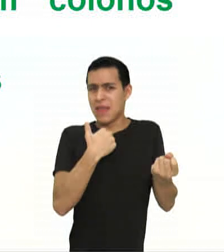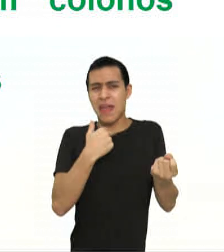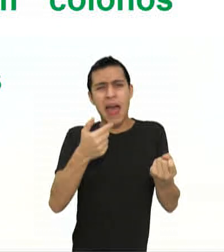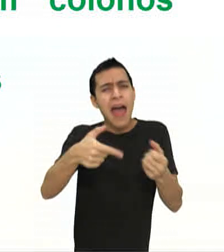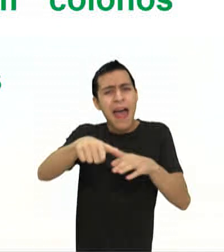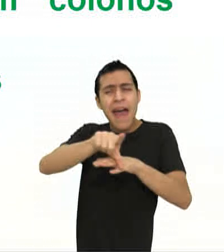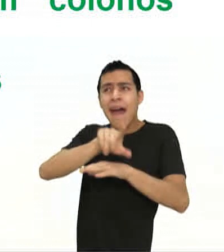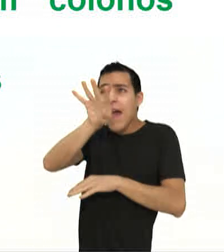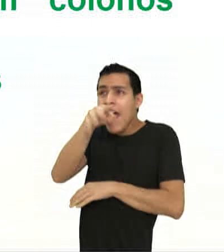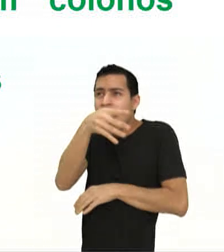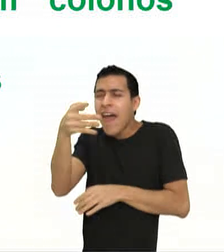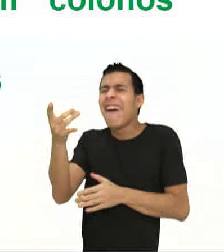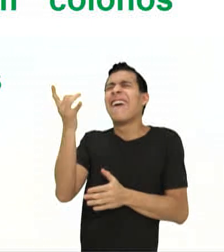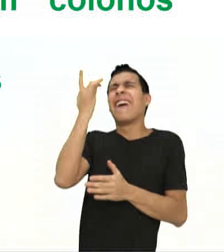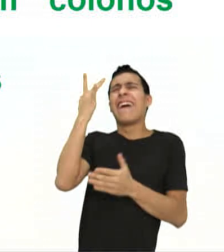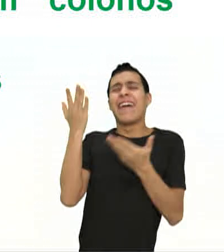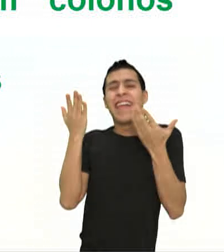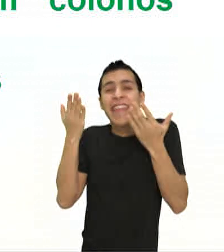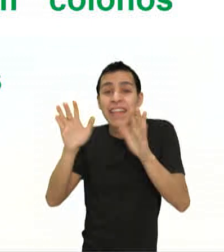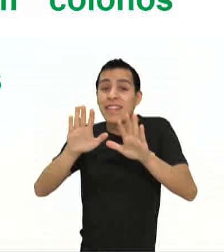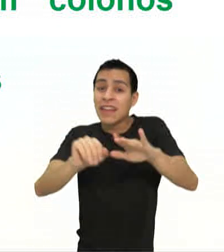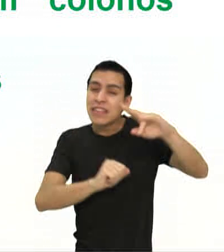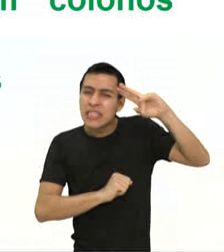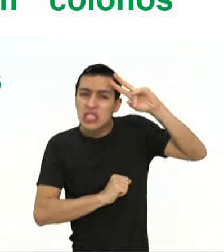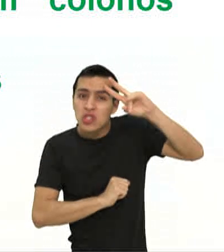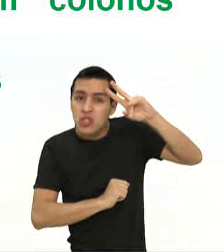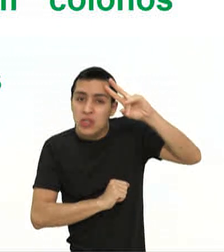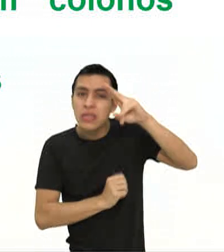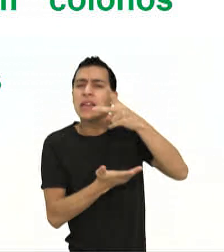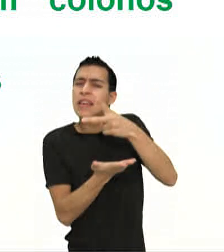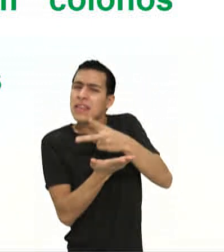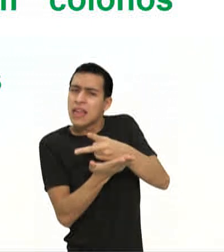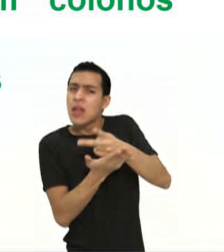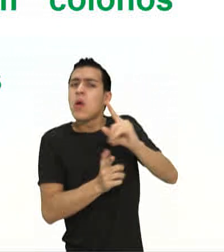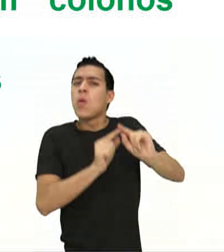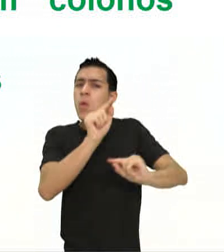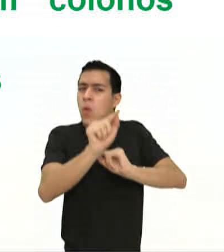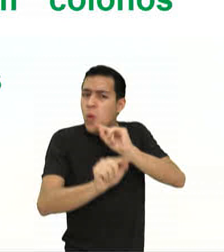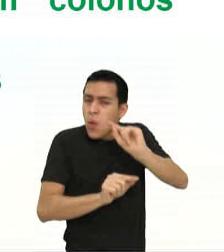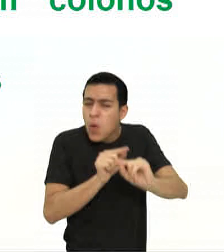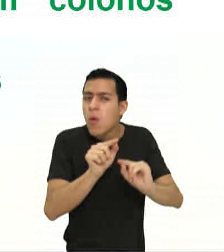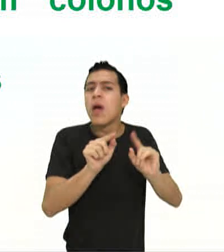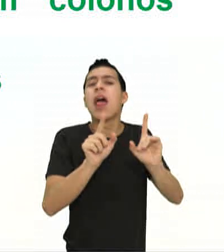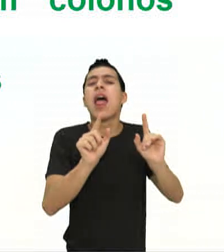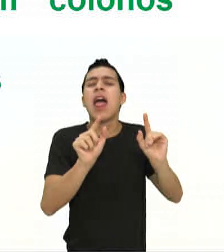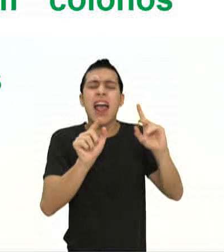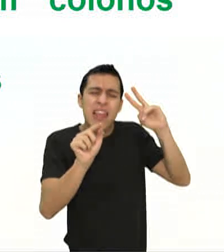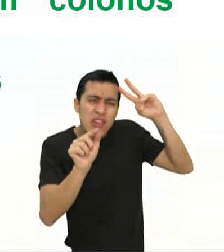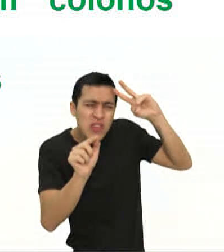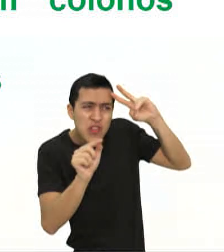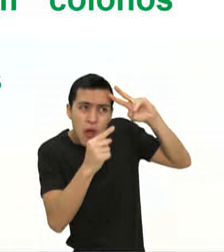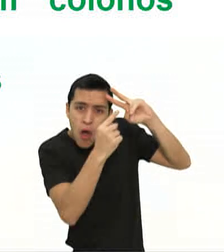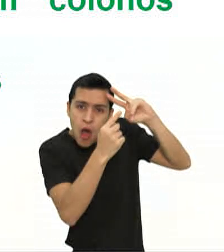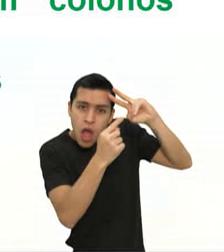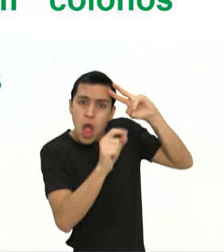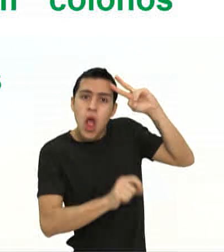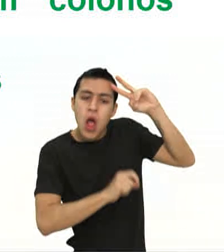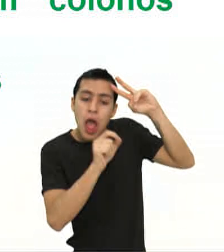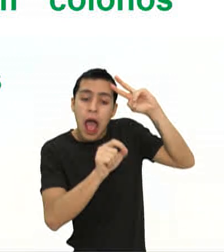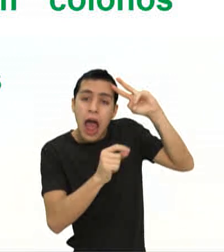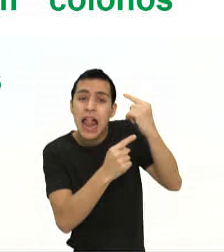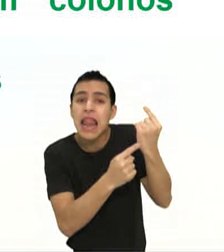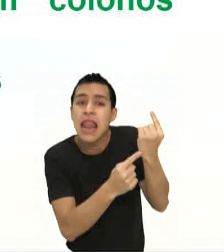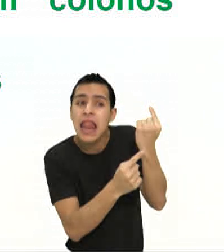tabela, muito fácil. Mas como história, a gente sempre tem que fazer, né? Como história, a gente tem que pegar o que